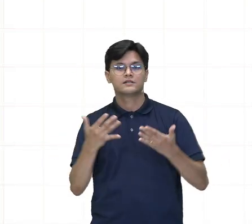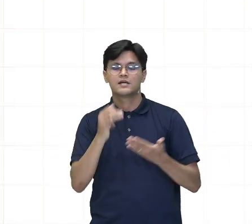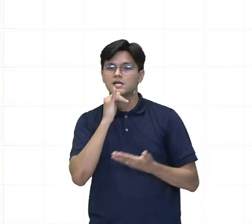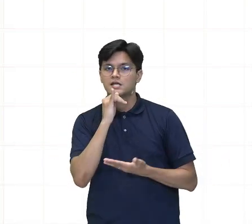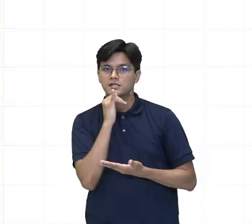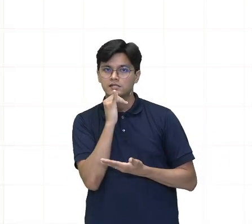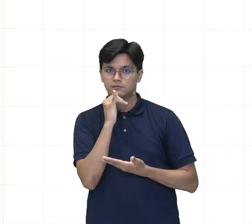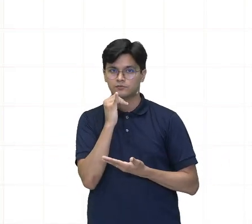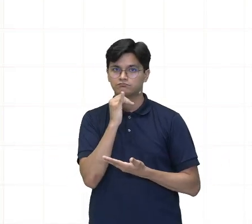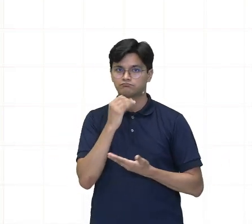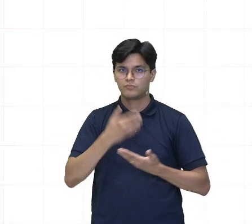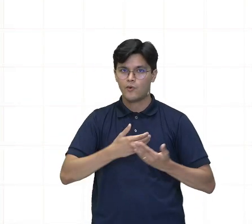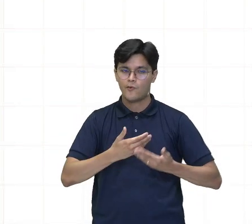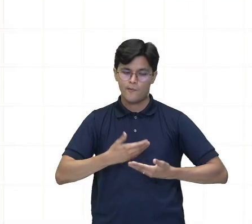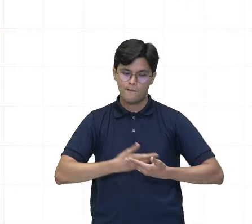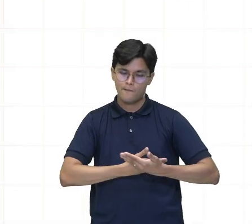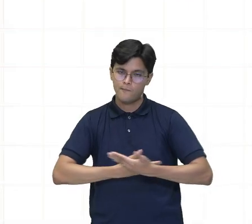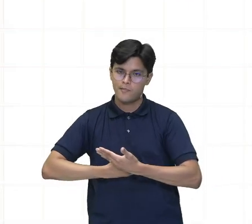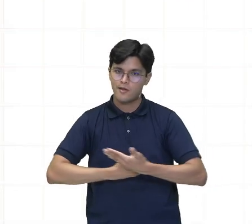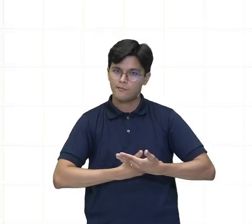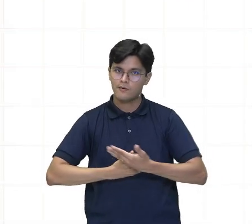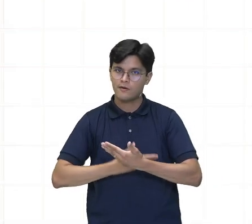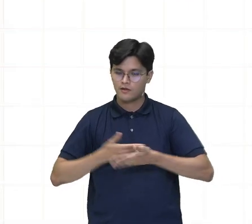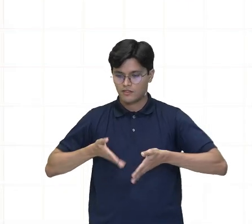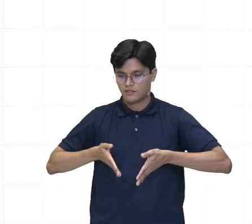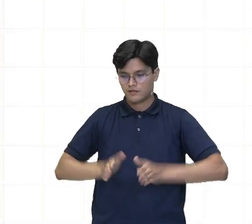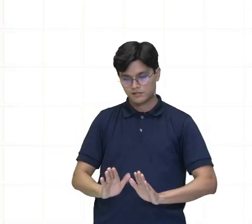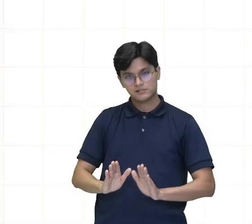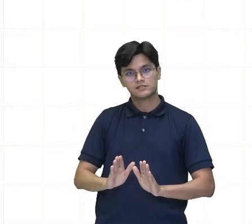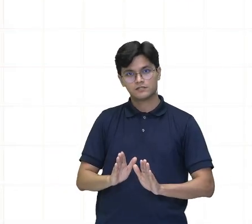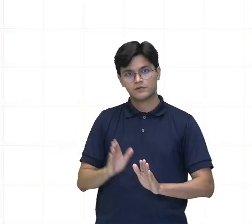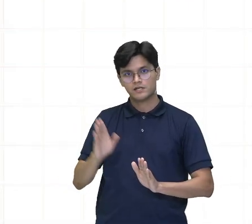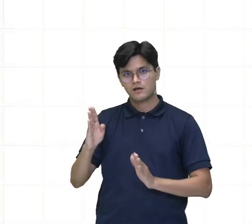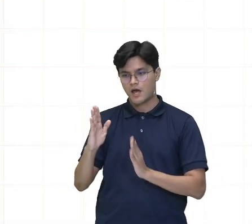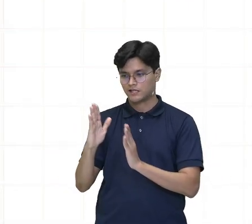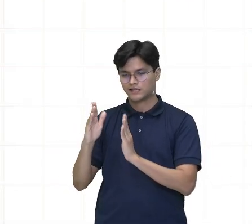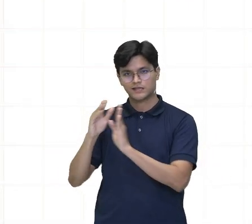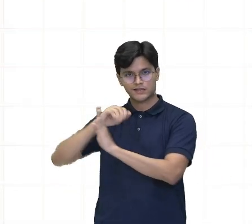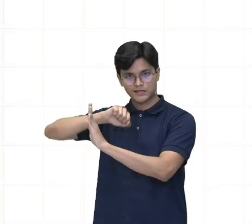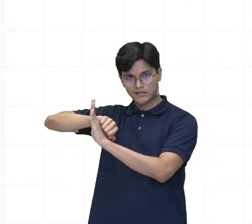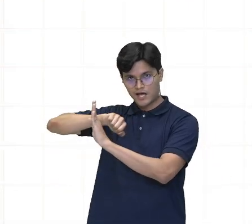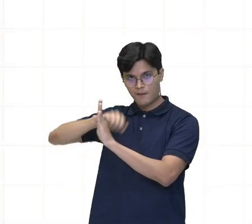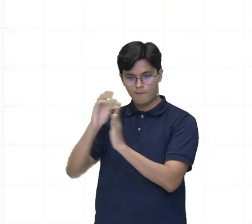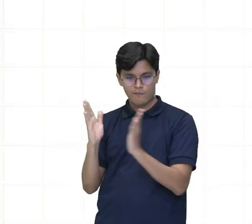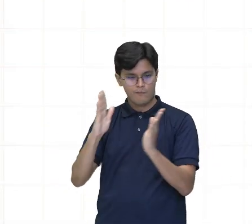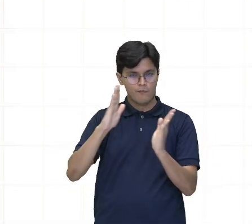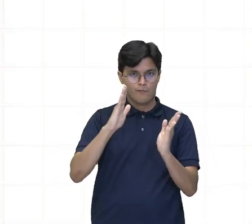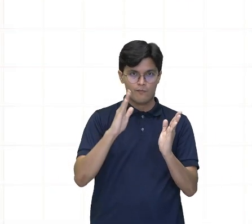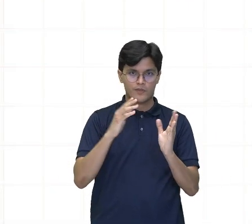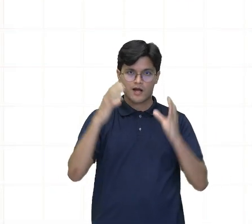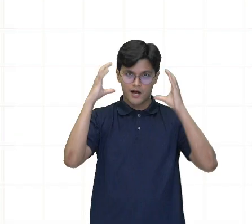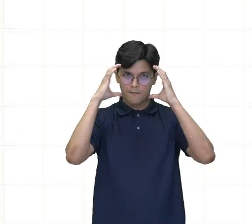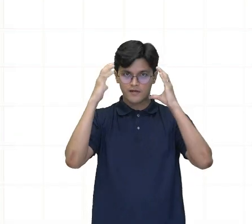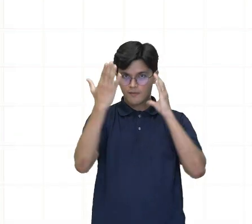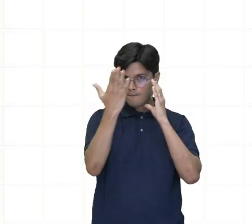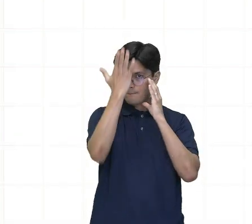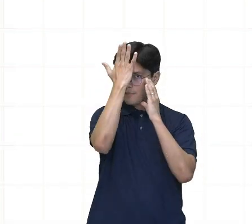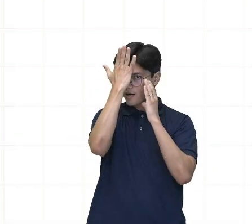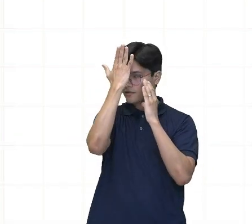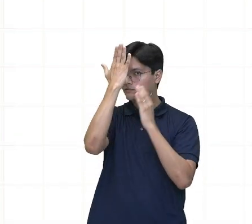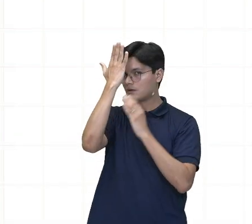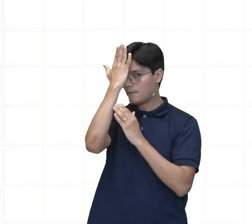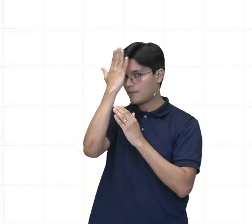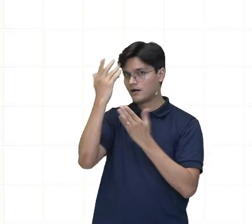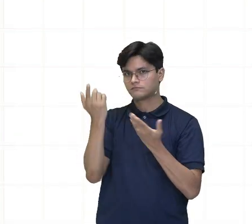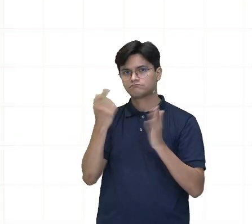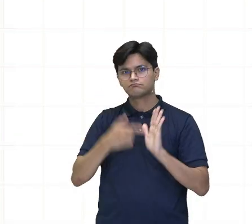cambebas nasciam, eles colocavam uma tala na cabeça dessas crianças para achatar suas cabeças, e isso era visto como um